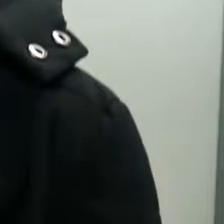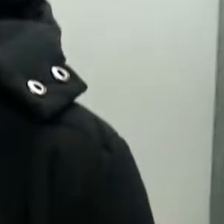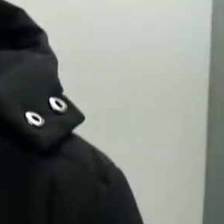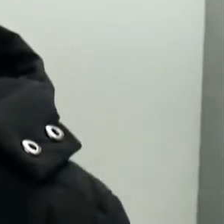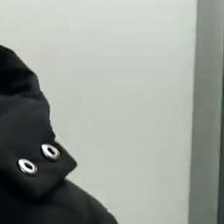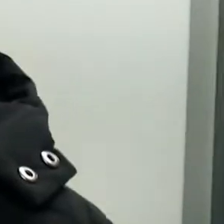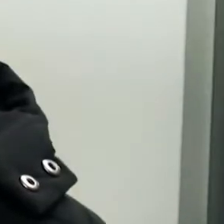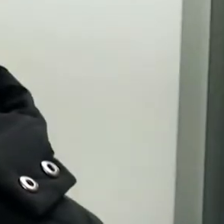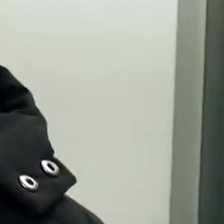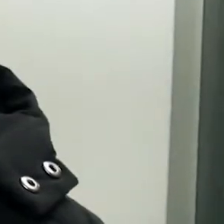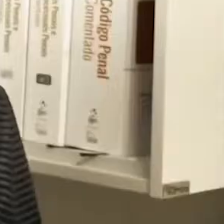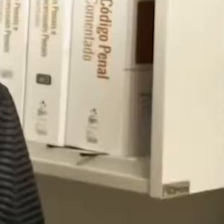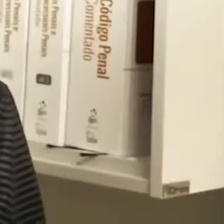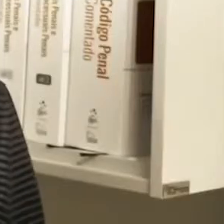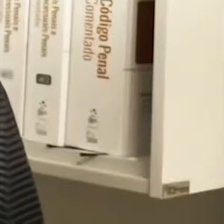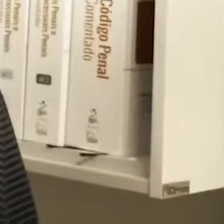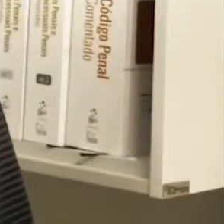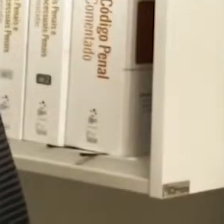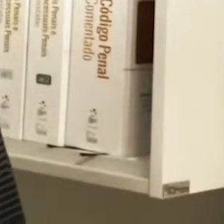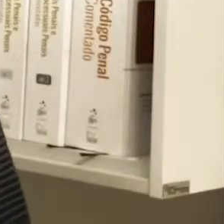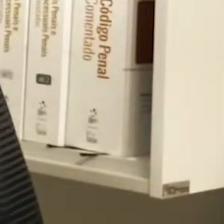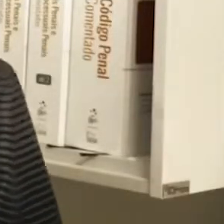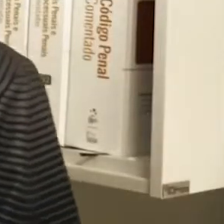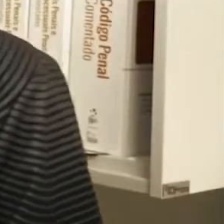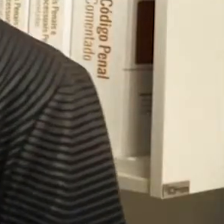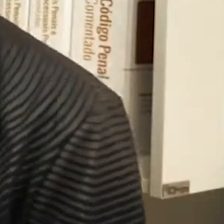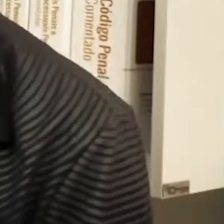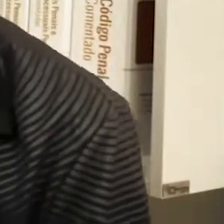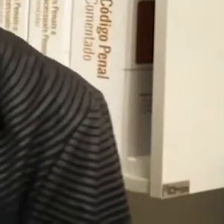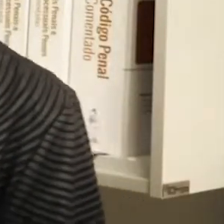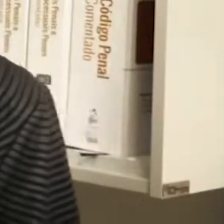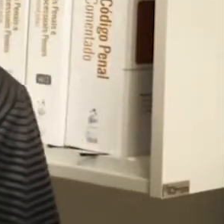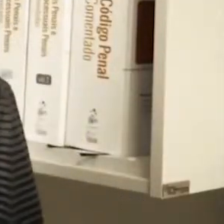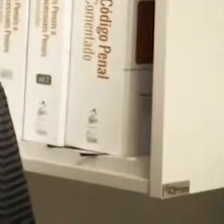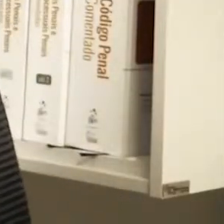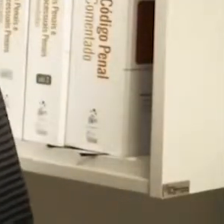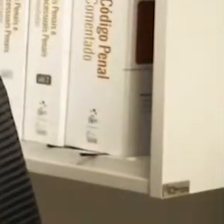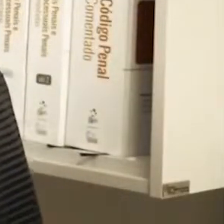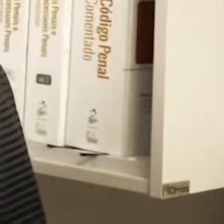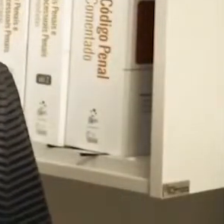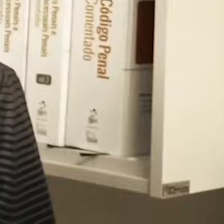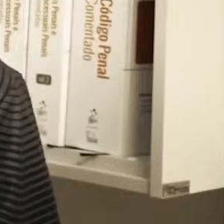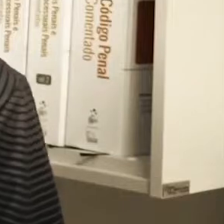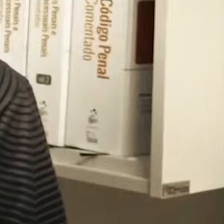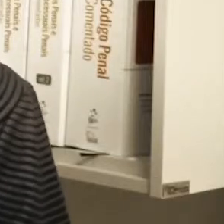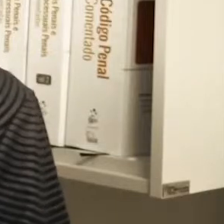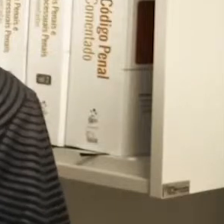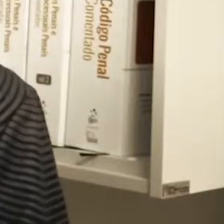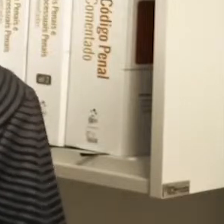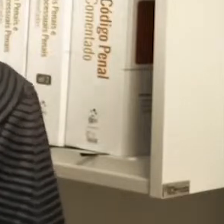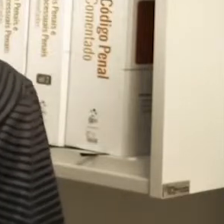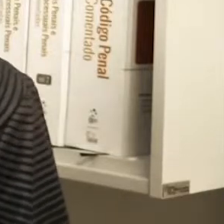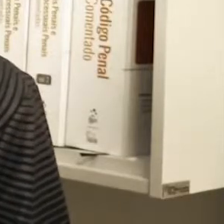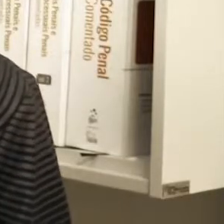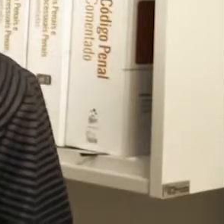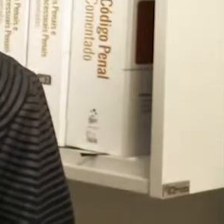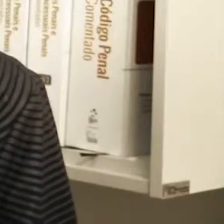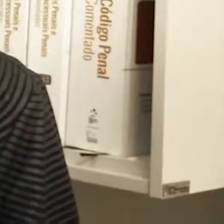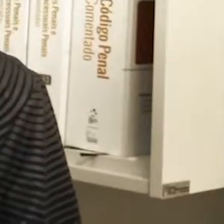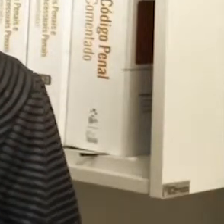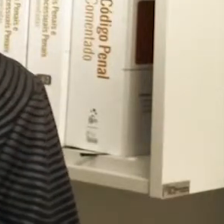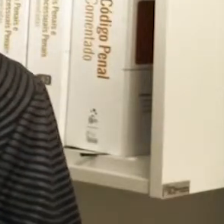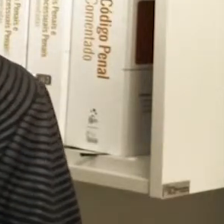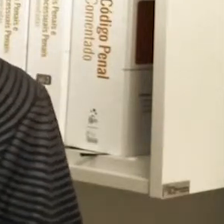região sul-catarinense. Chegamos nessa casa já de madrugada, ela informou que realmente deixou a criança ali, mas como ela não retornou para